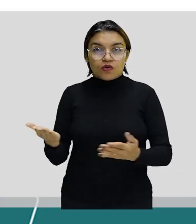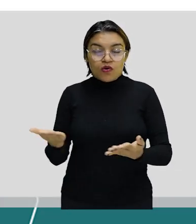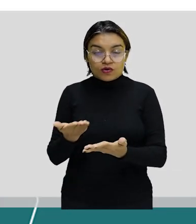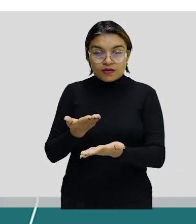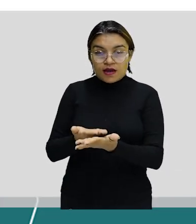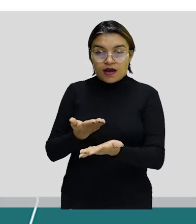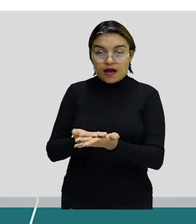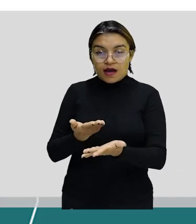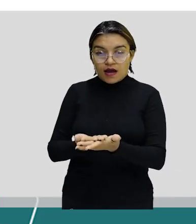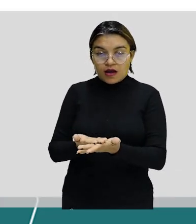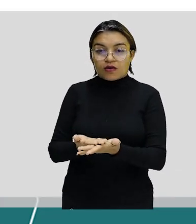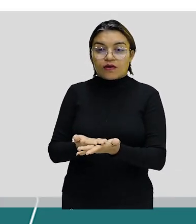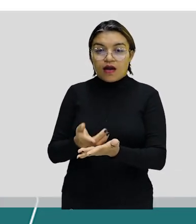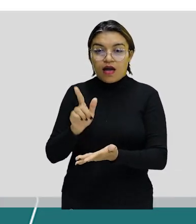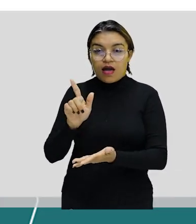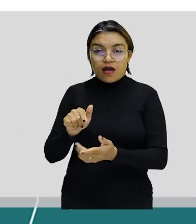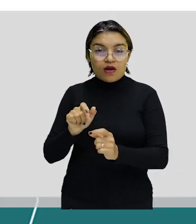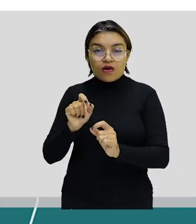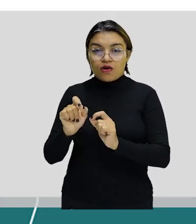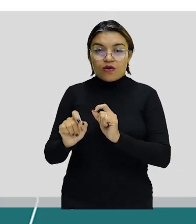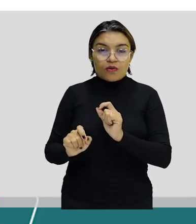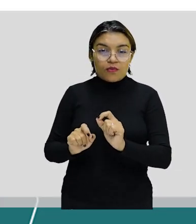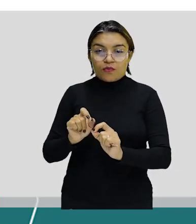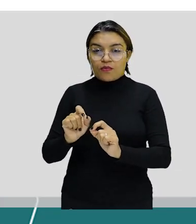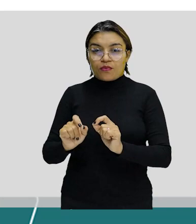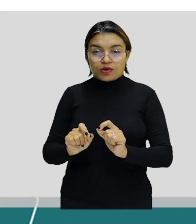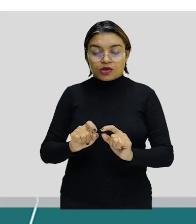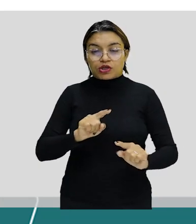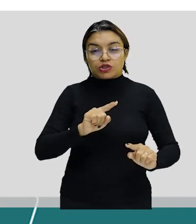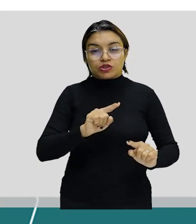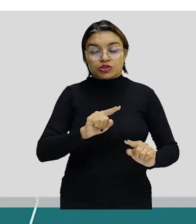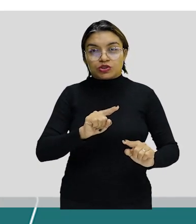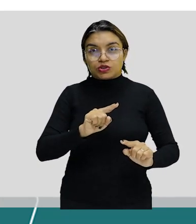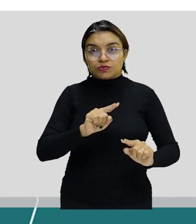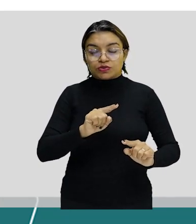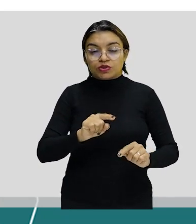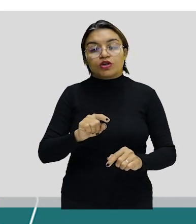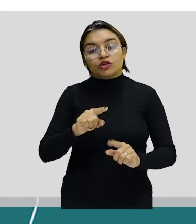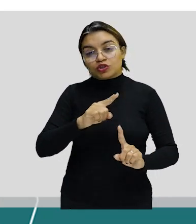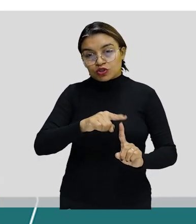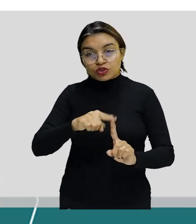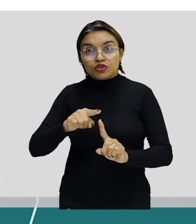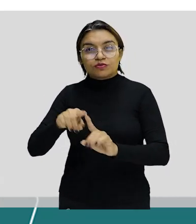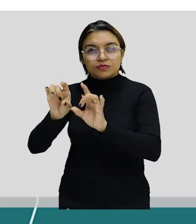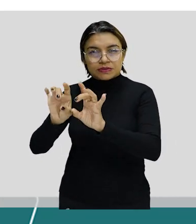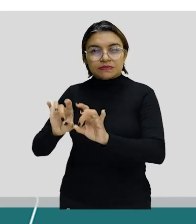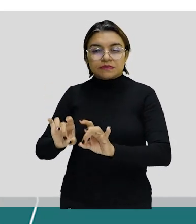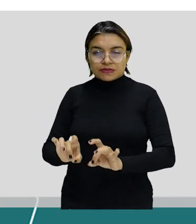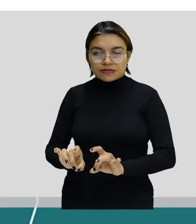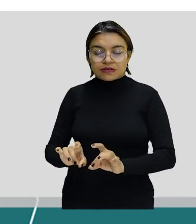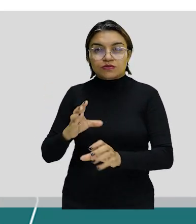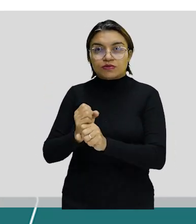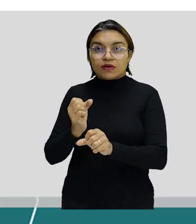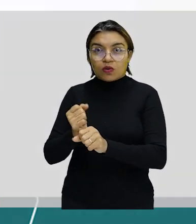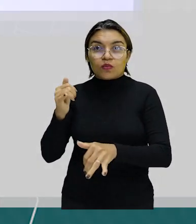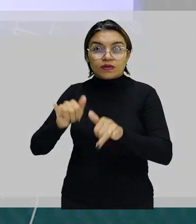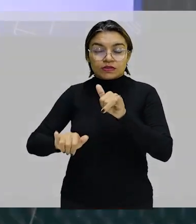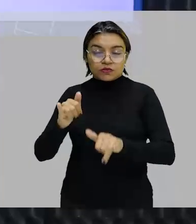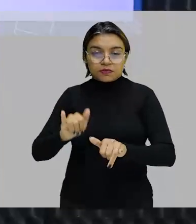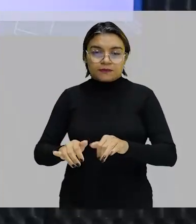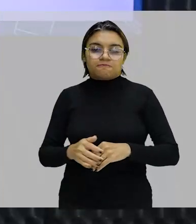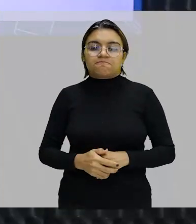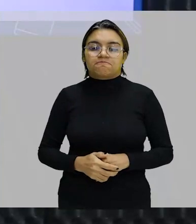particular, certo, desse cálculo estequiométrico. Que situação particular é essa? Quando